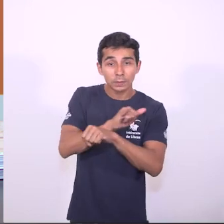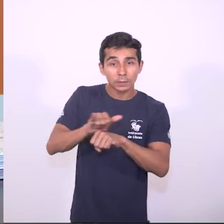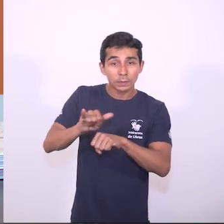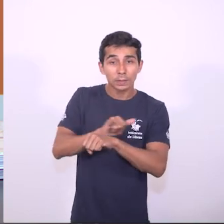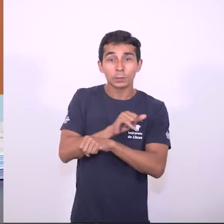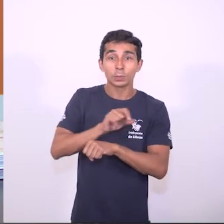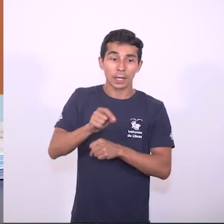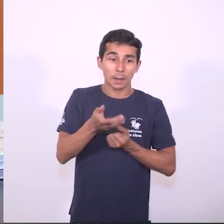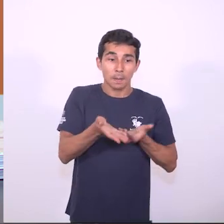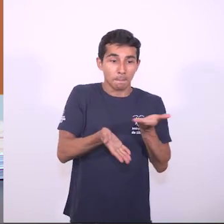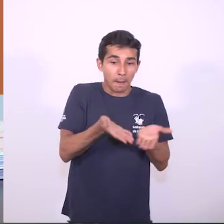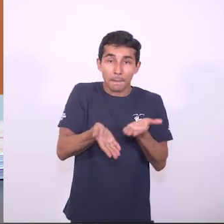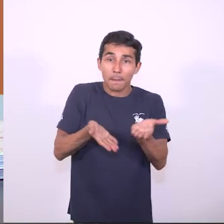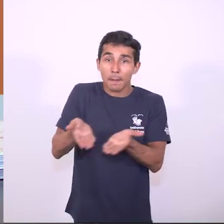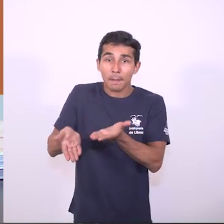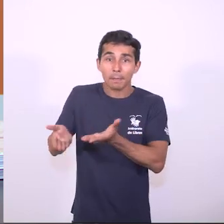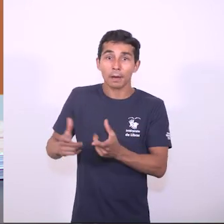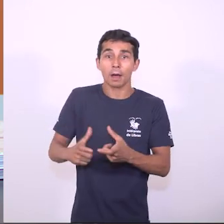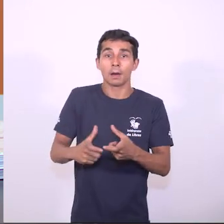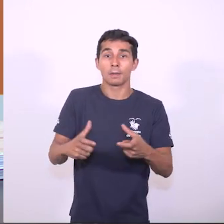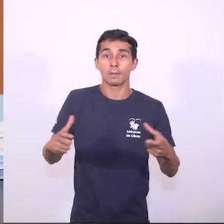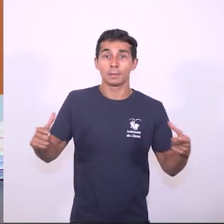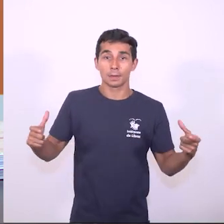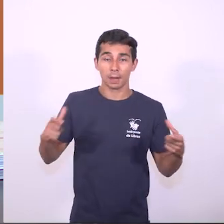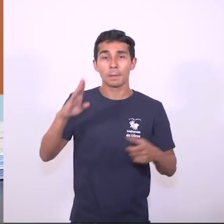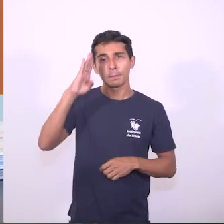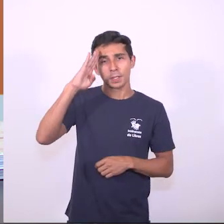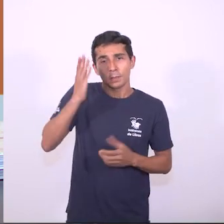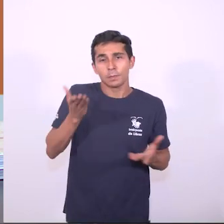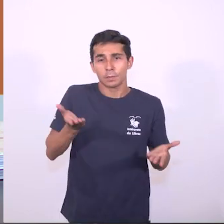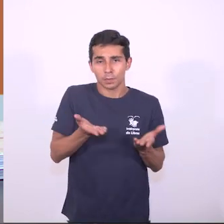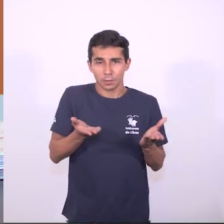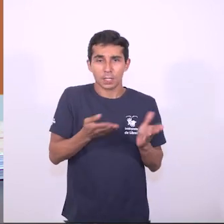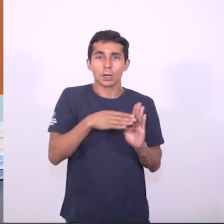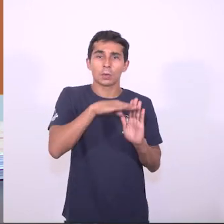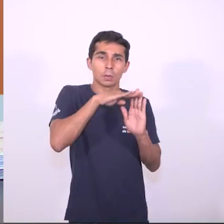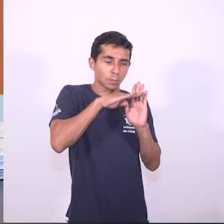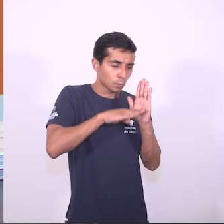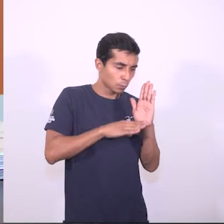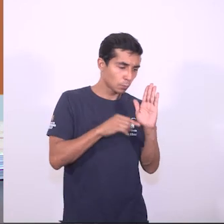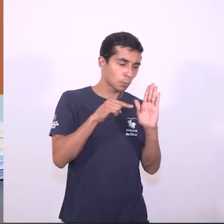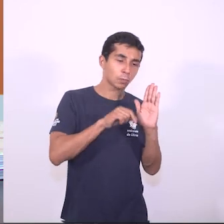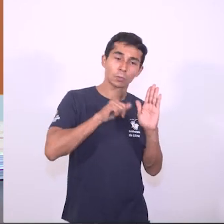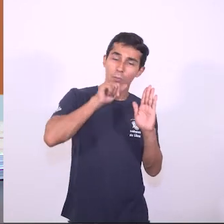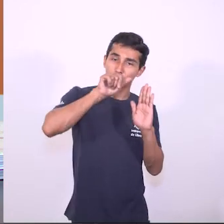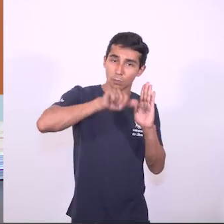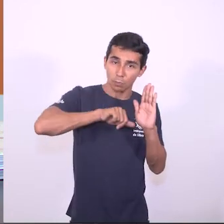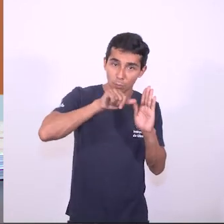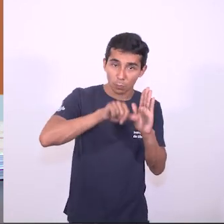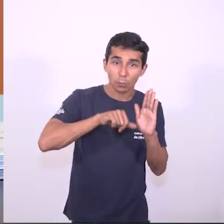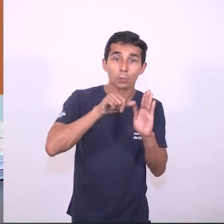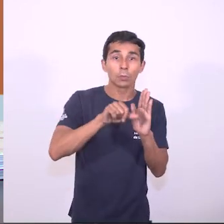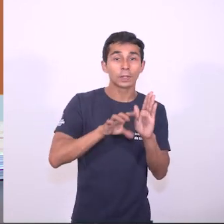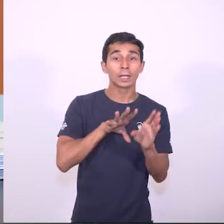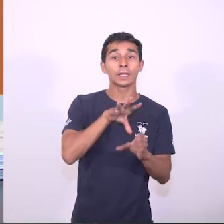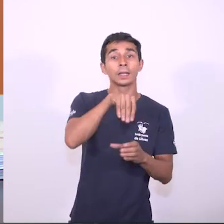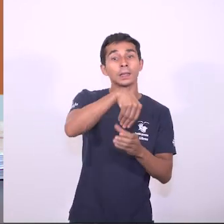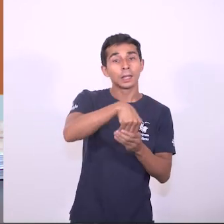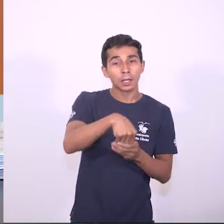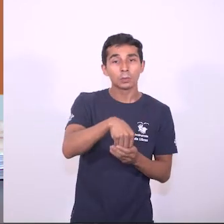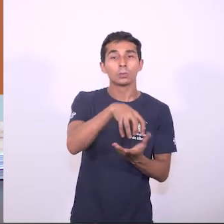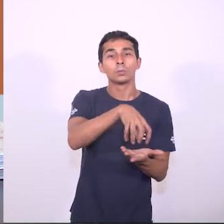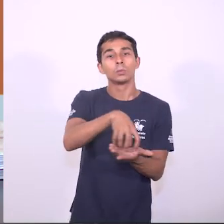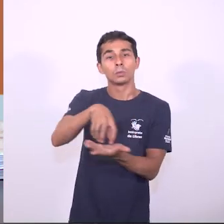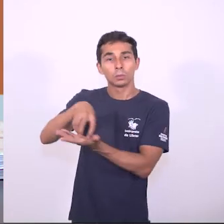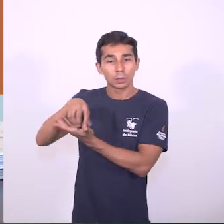de atendimento, né, sobretudo com a mudança do protocolo dos nossos pacientes, para as unidades que nós temos em toda a cidade,